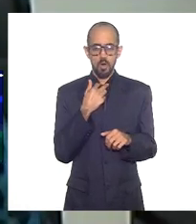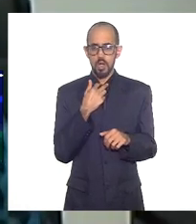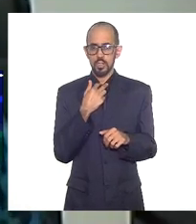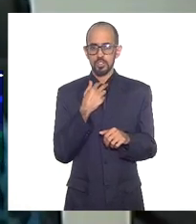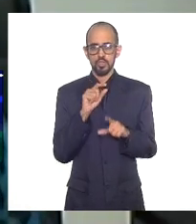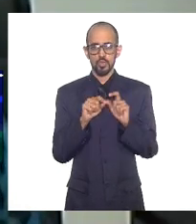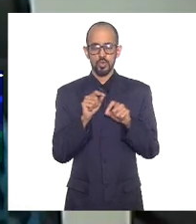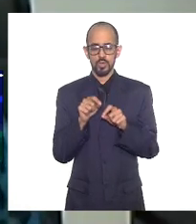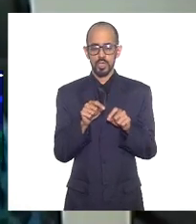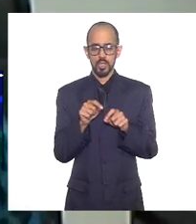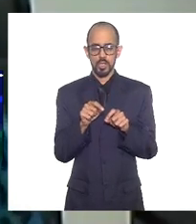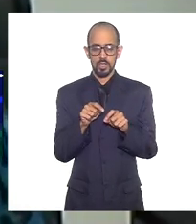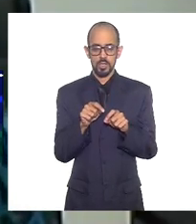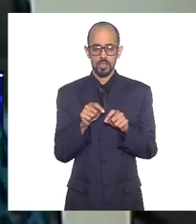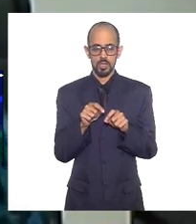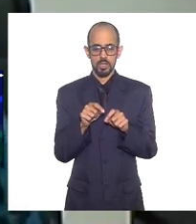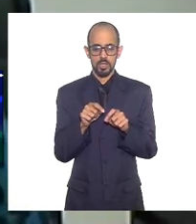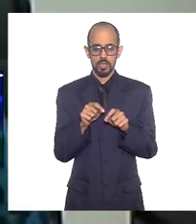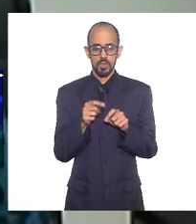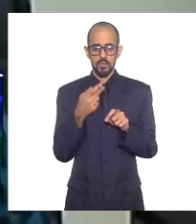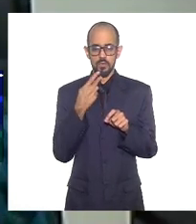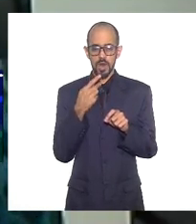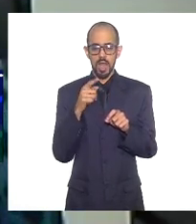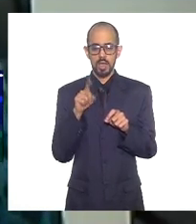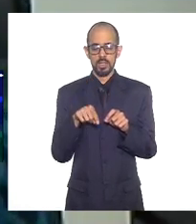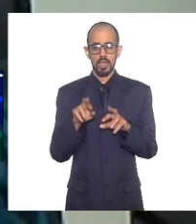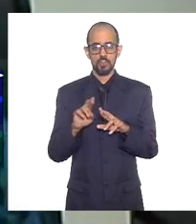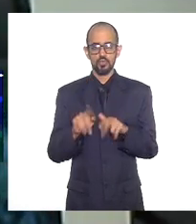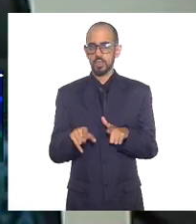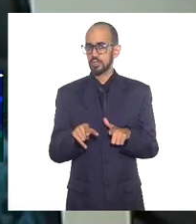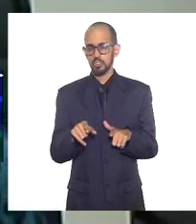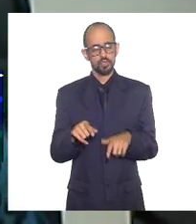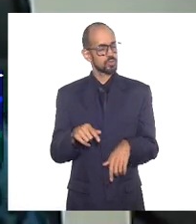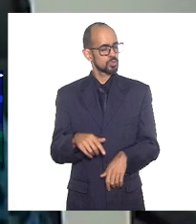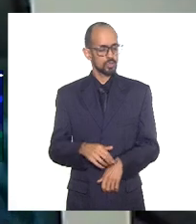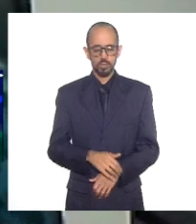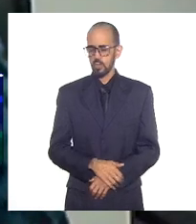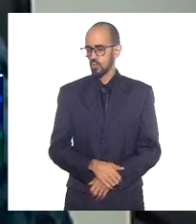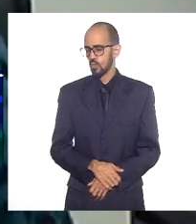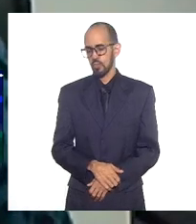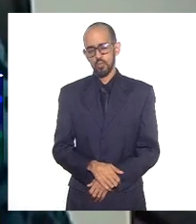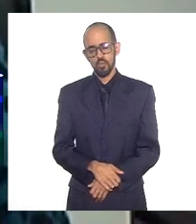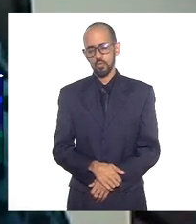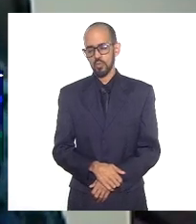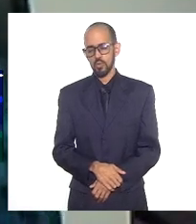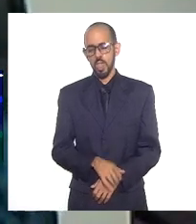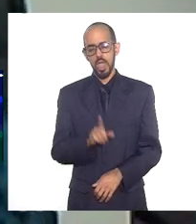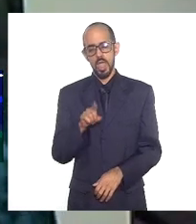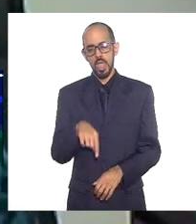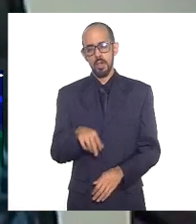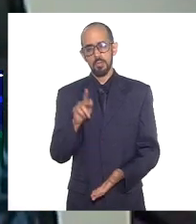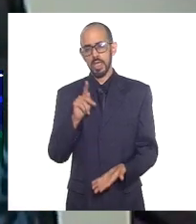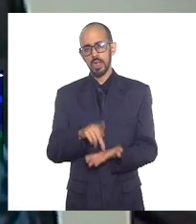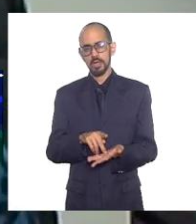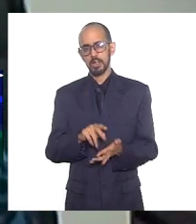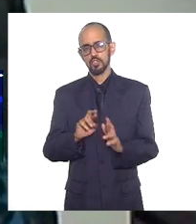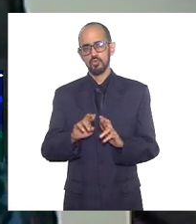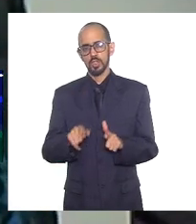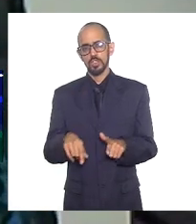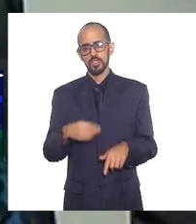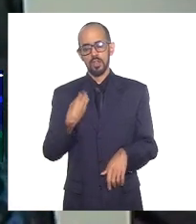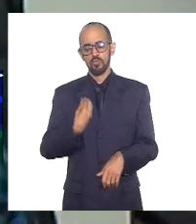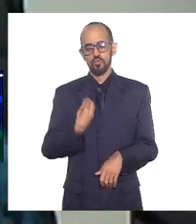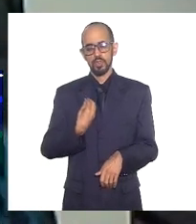verdadeiramente dizer que é diferente. Não, as realidades são diferentes. A vida é feita